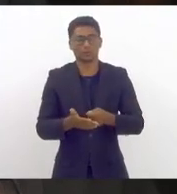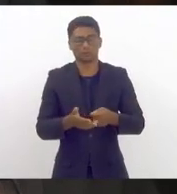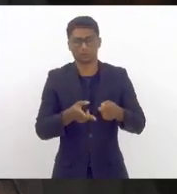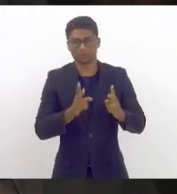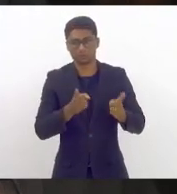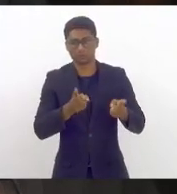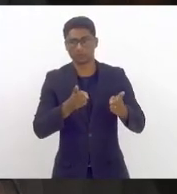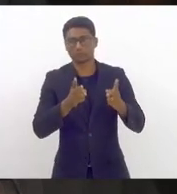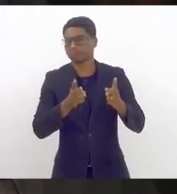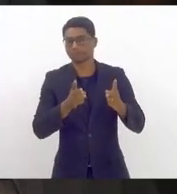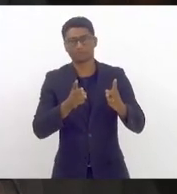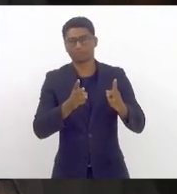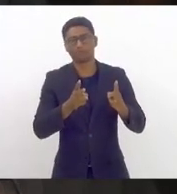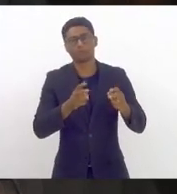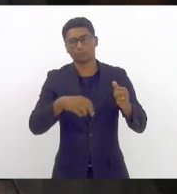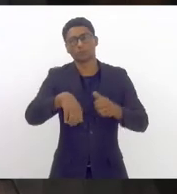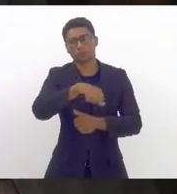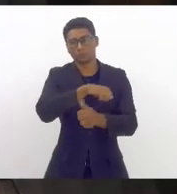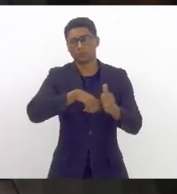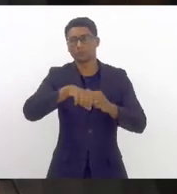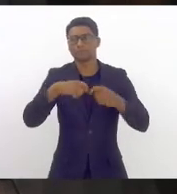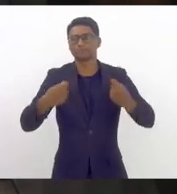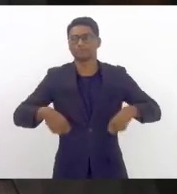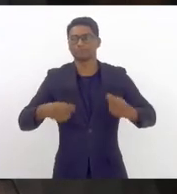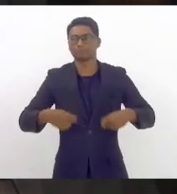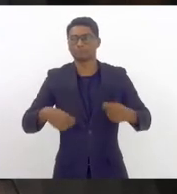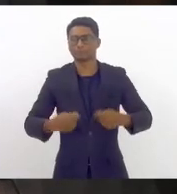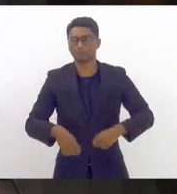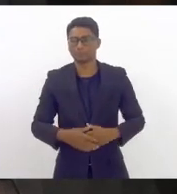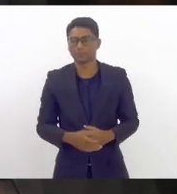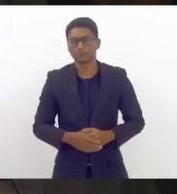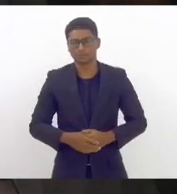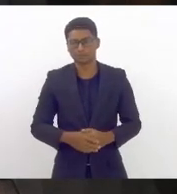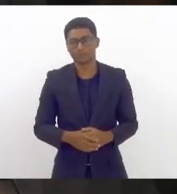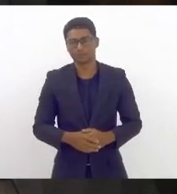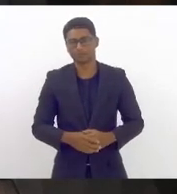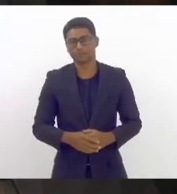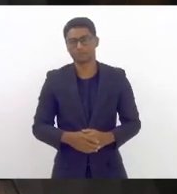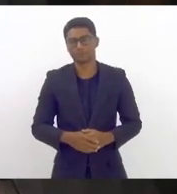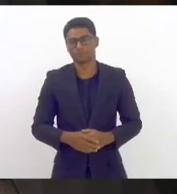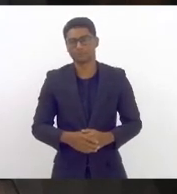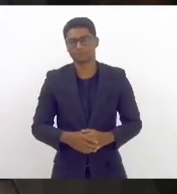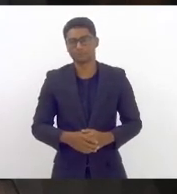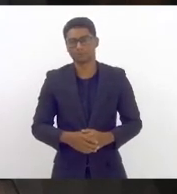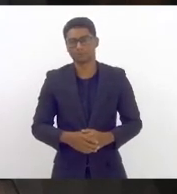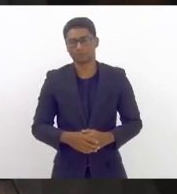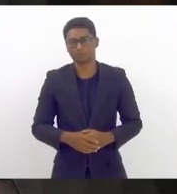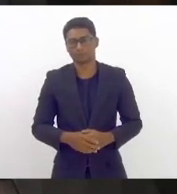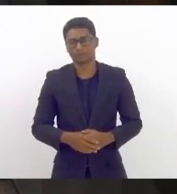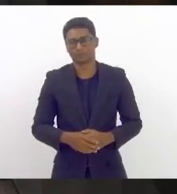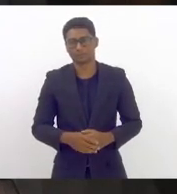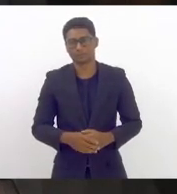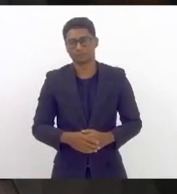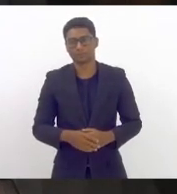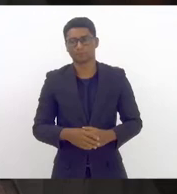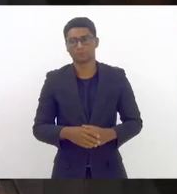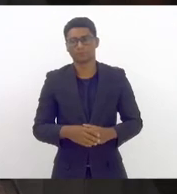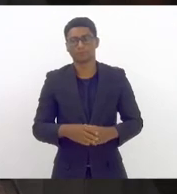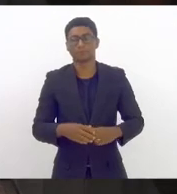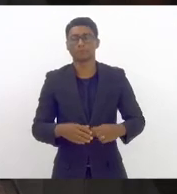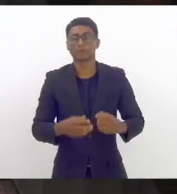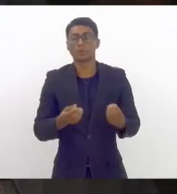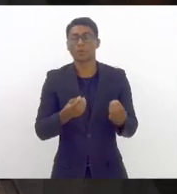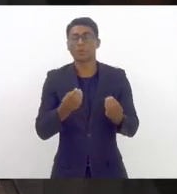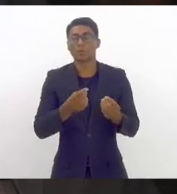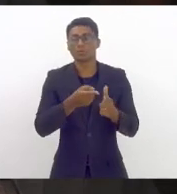corrigida o pagamento do serviço da dívida e também